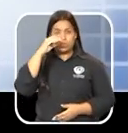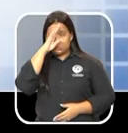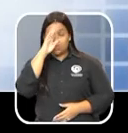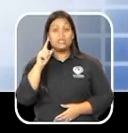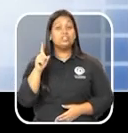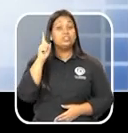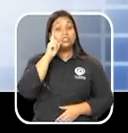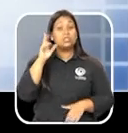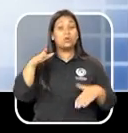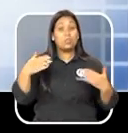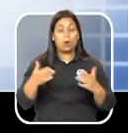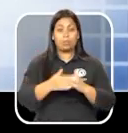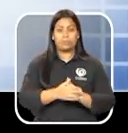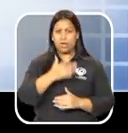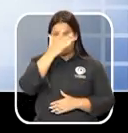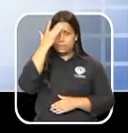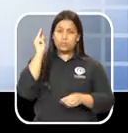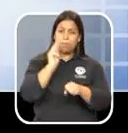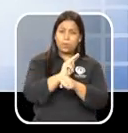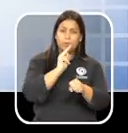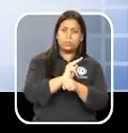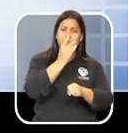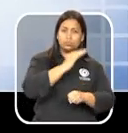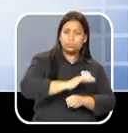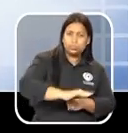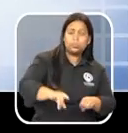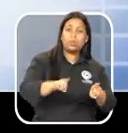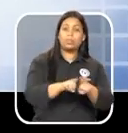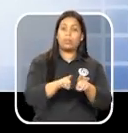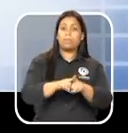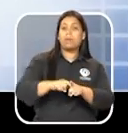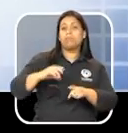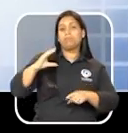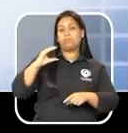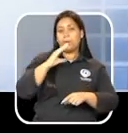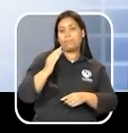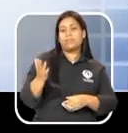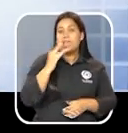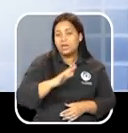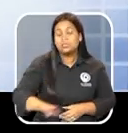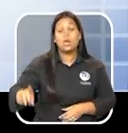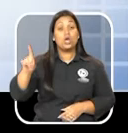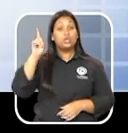o projeto de Jean Chales, que institui o Dia Municipal do Agente de Proteção